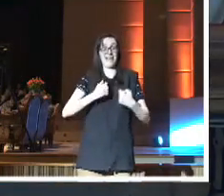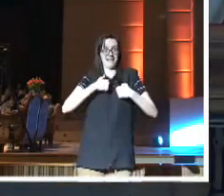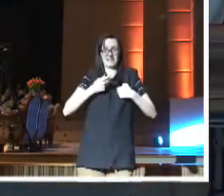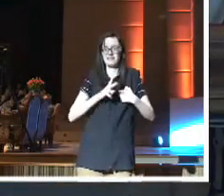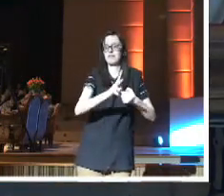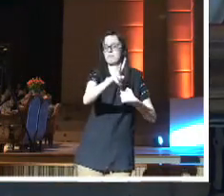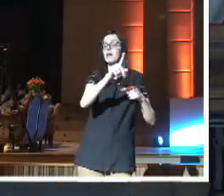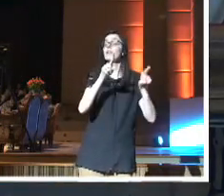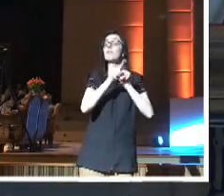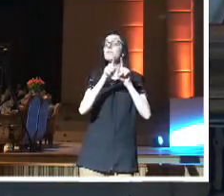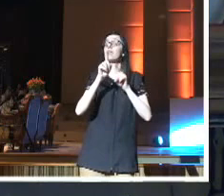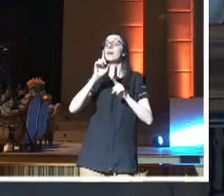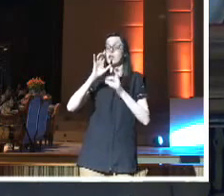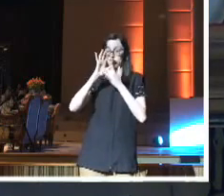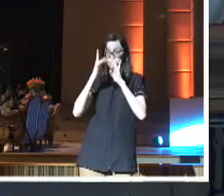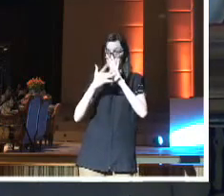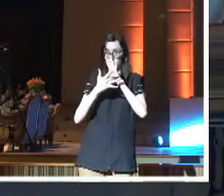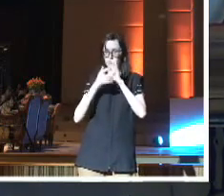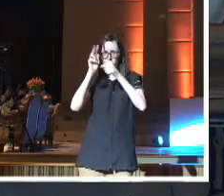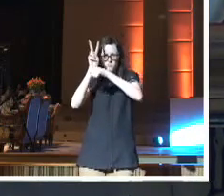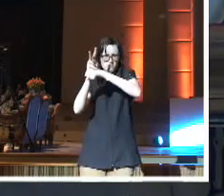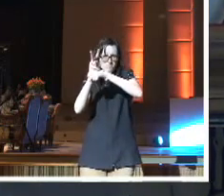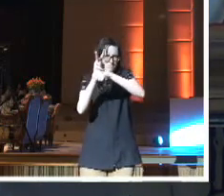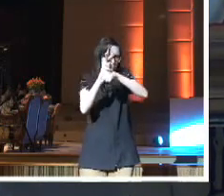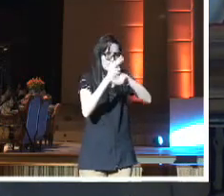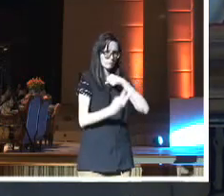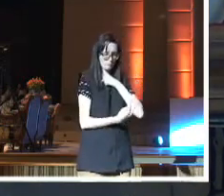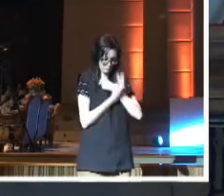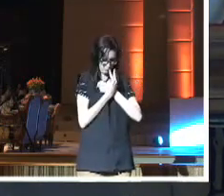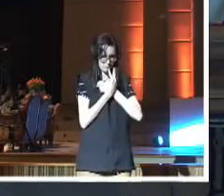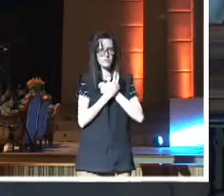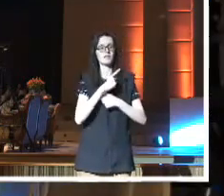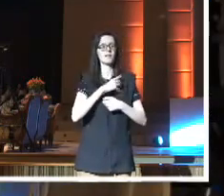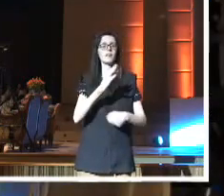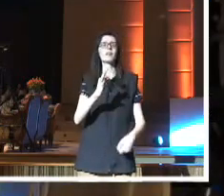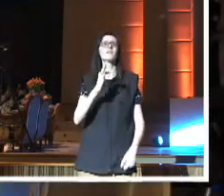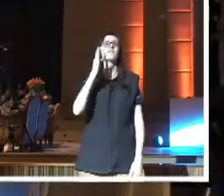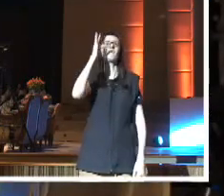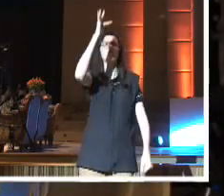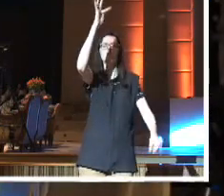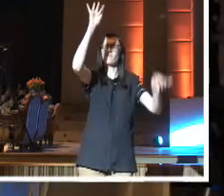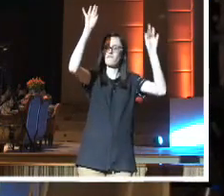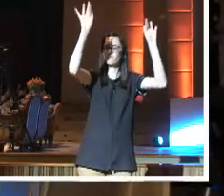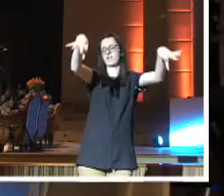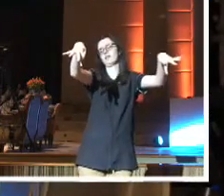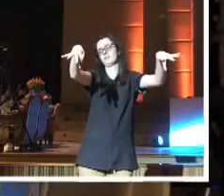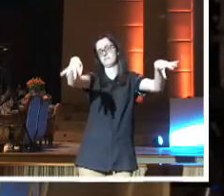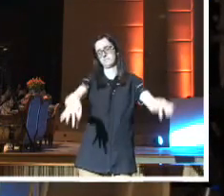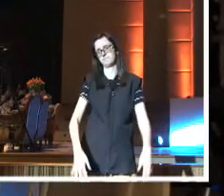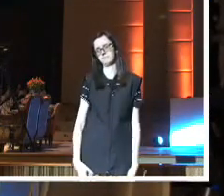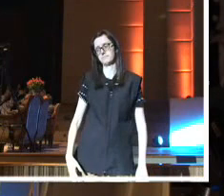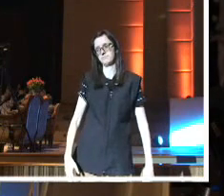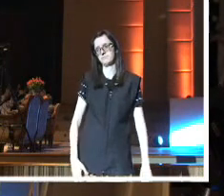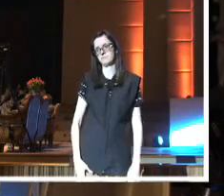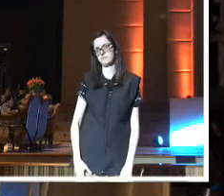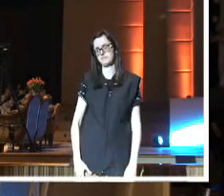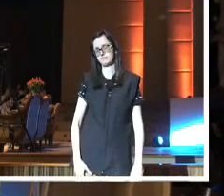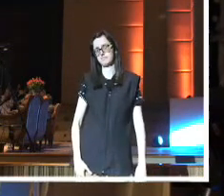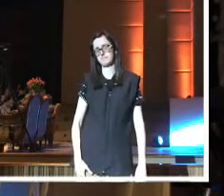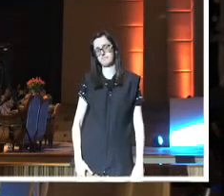e ser por eles até a consumação dos séculos.